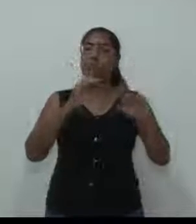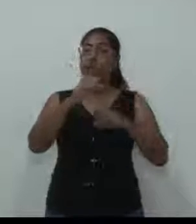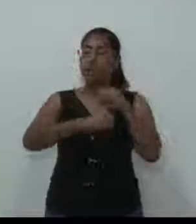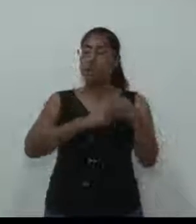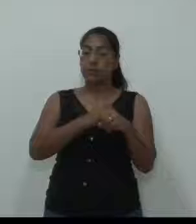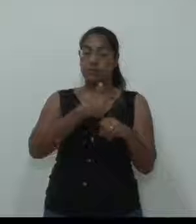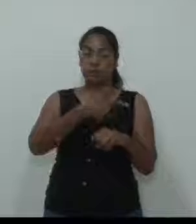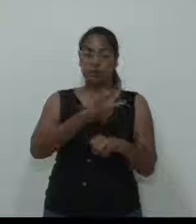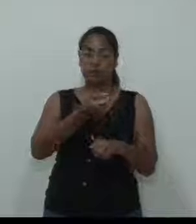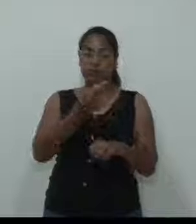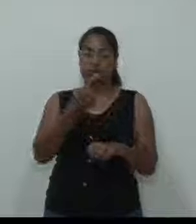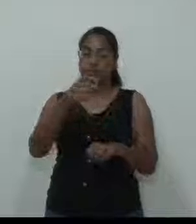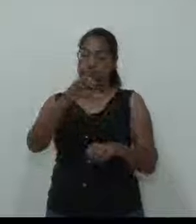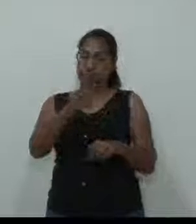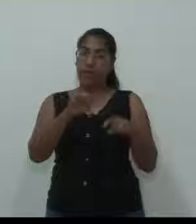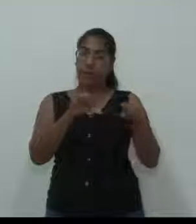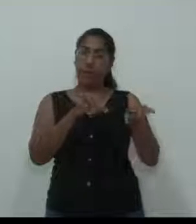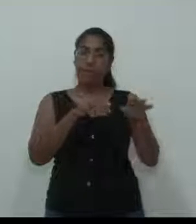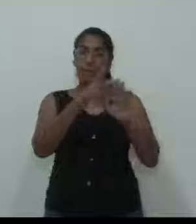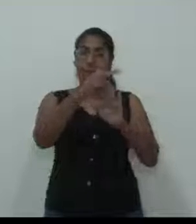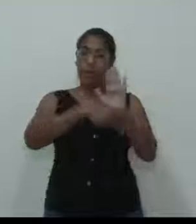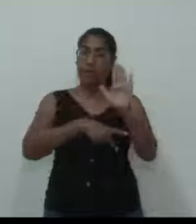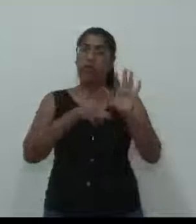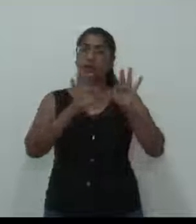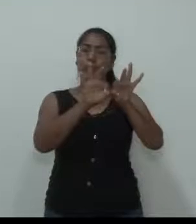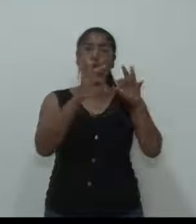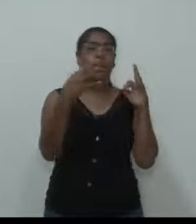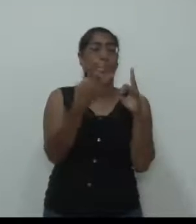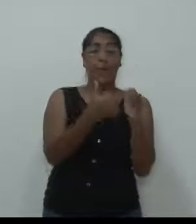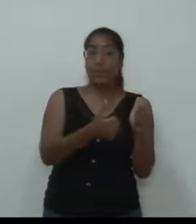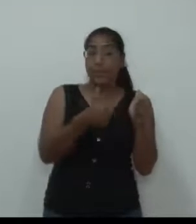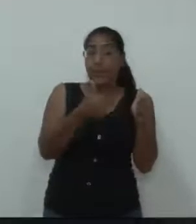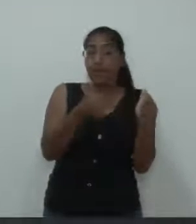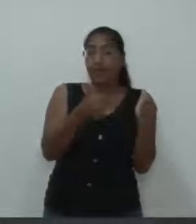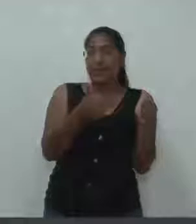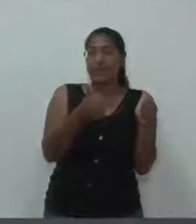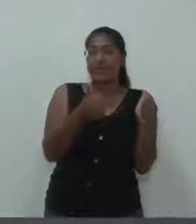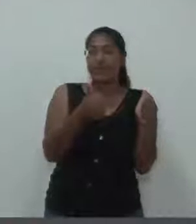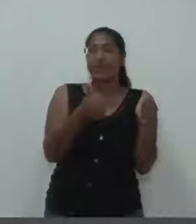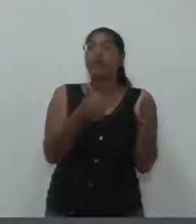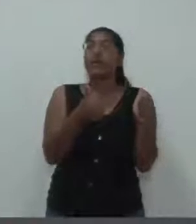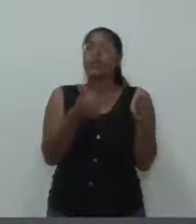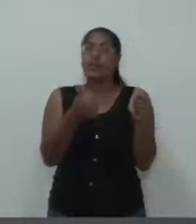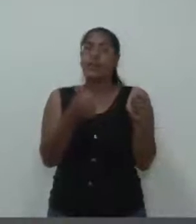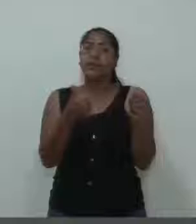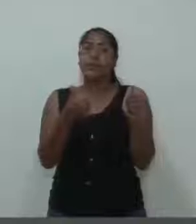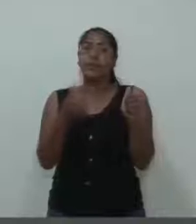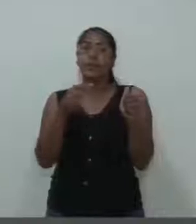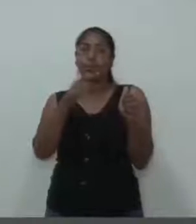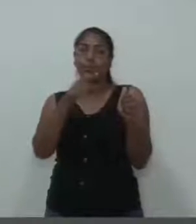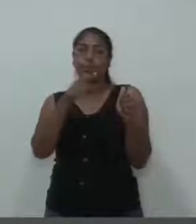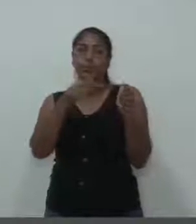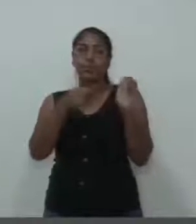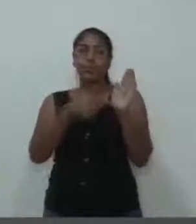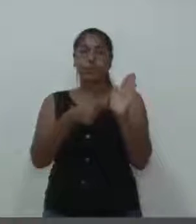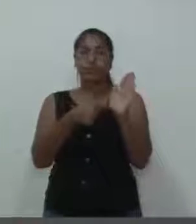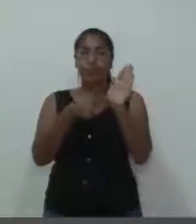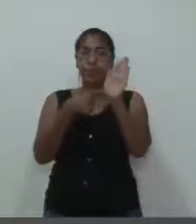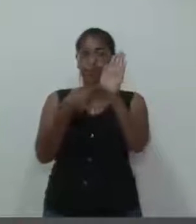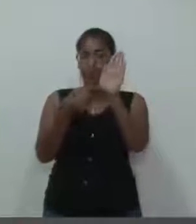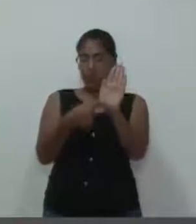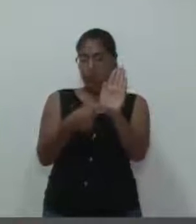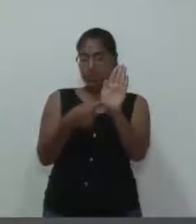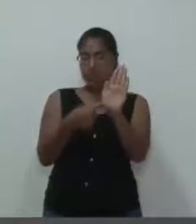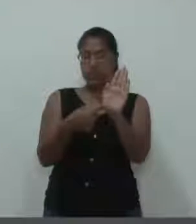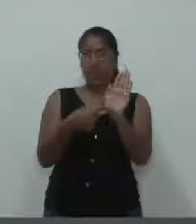tema Família como vai, ele pode voltar para mim a imagem, por favor? Então aqui eu vou colocar os